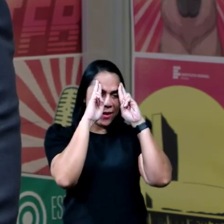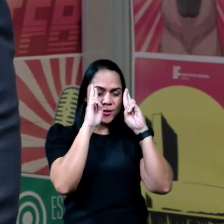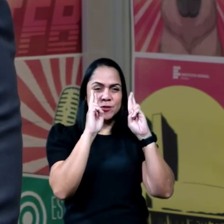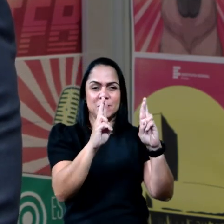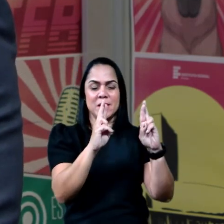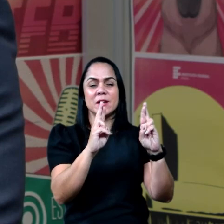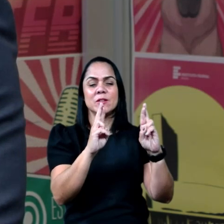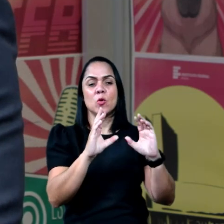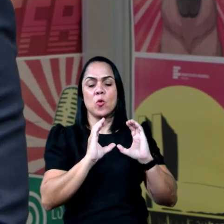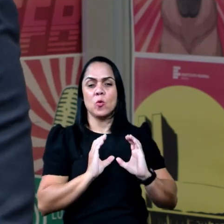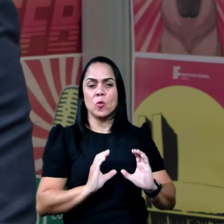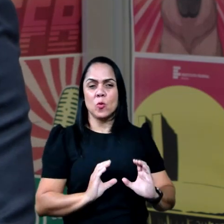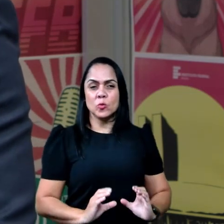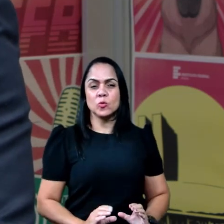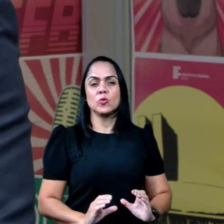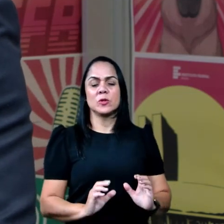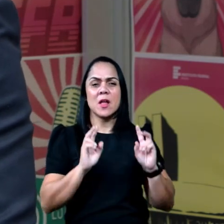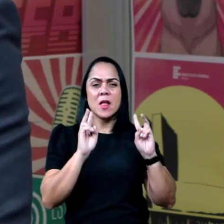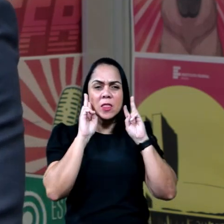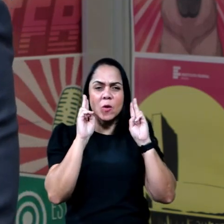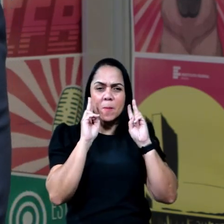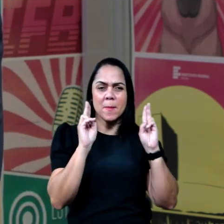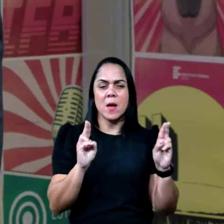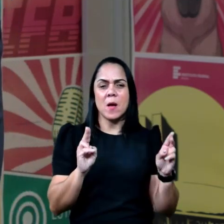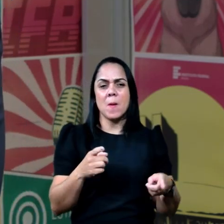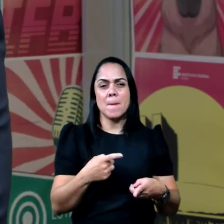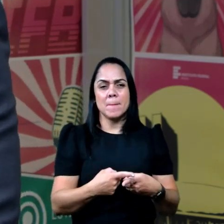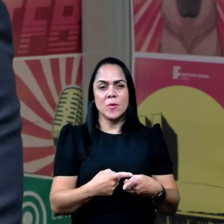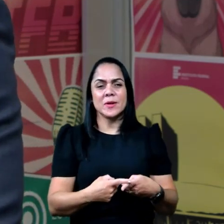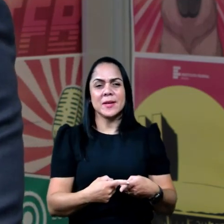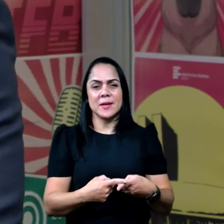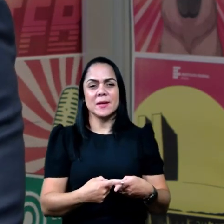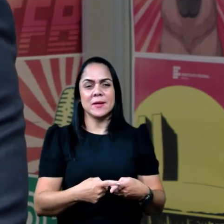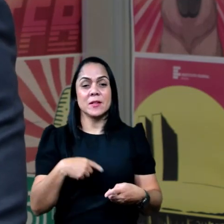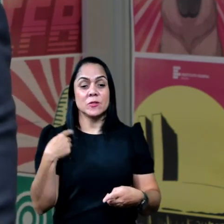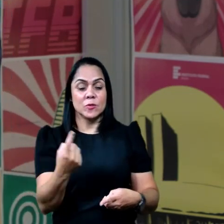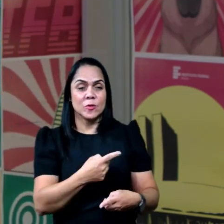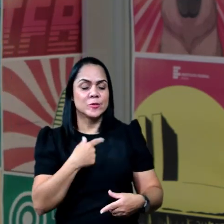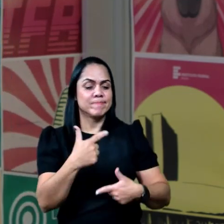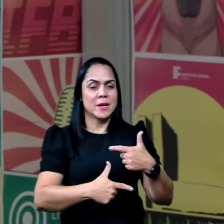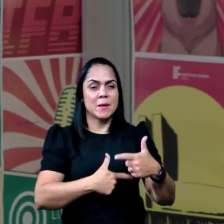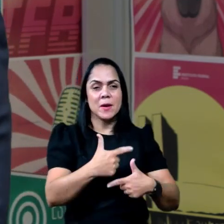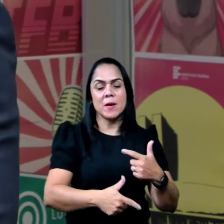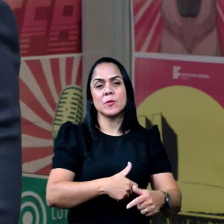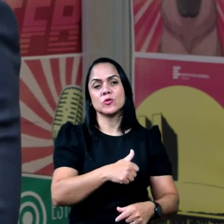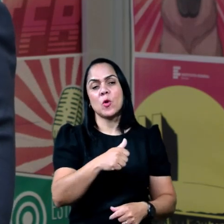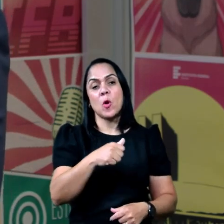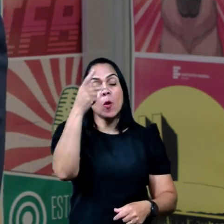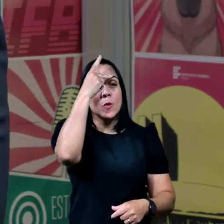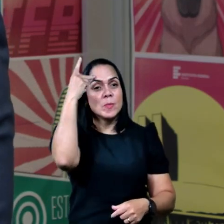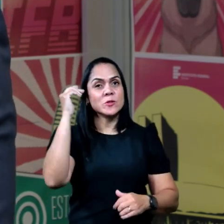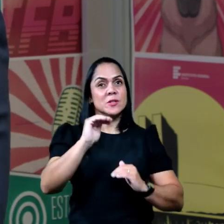não sempre considerando que estamos lidando às vezes com pessoas em desenvolvimento, como você bem colocou, que vão ter na figura do professor